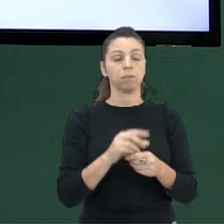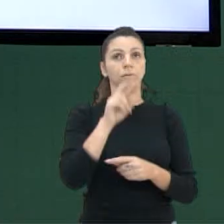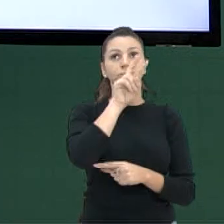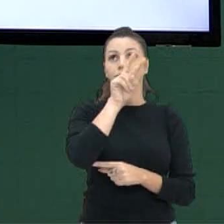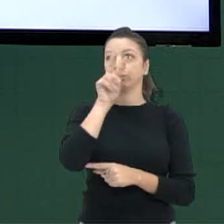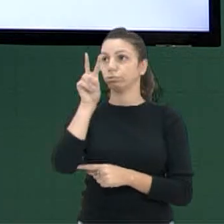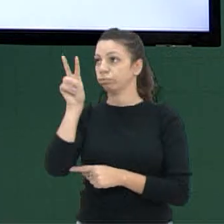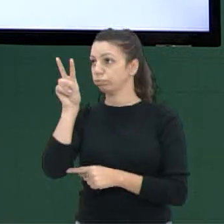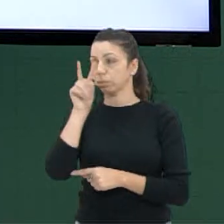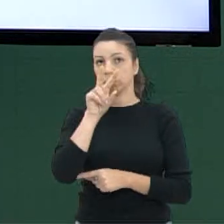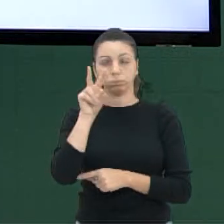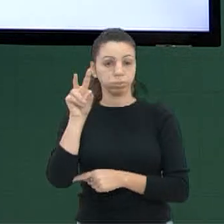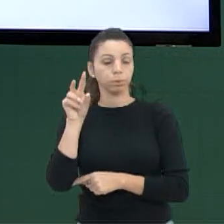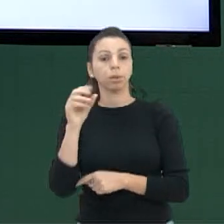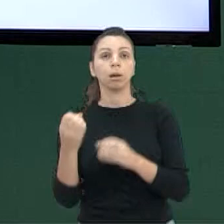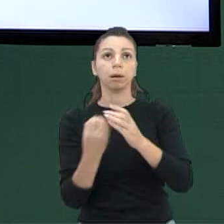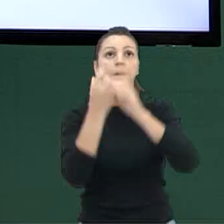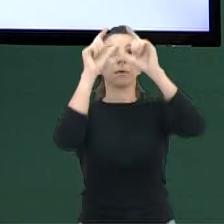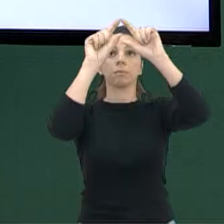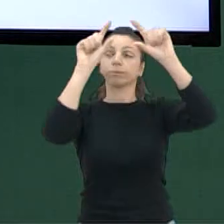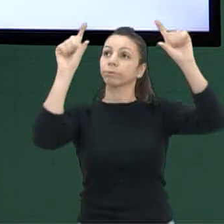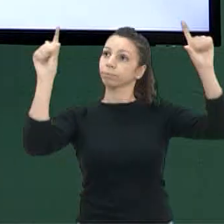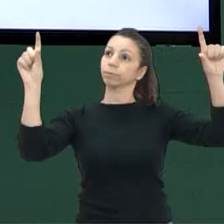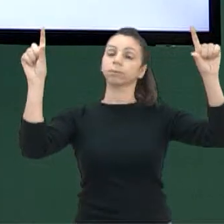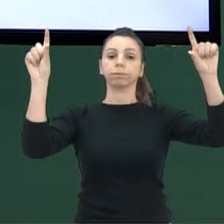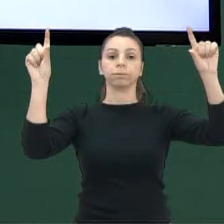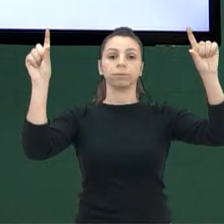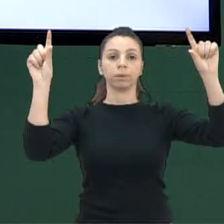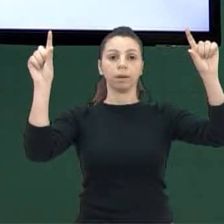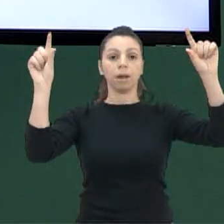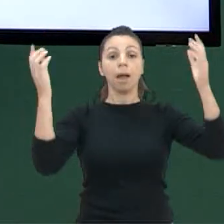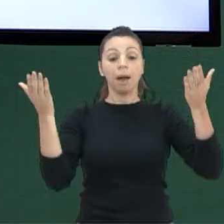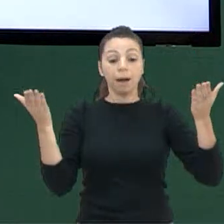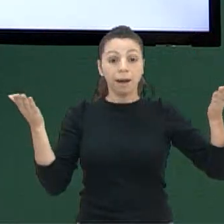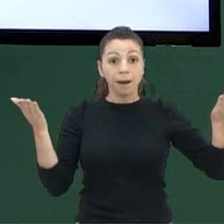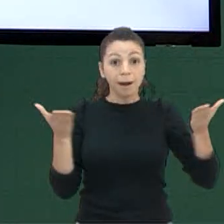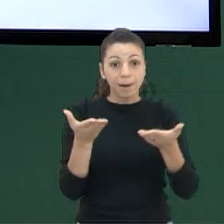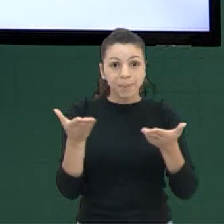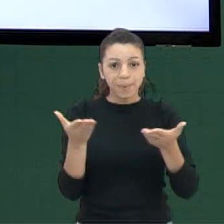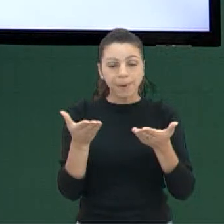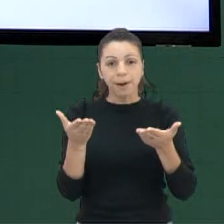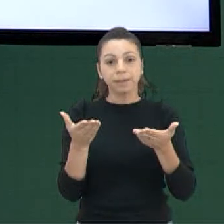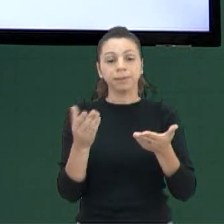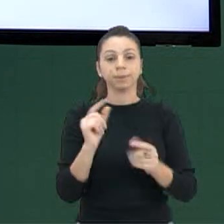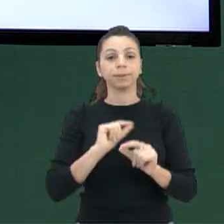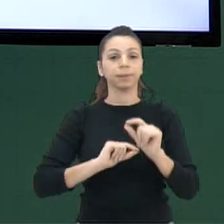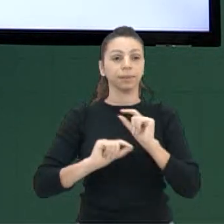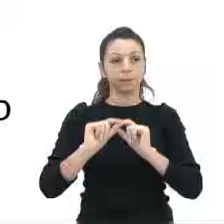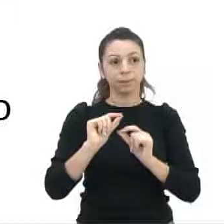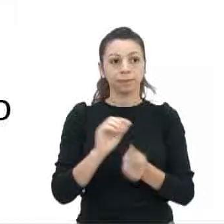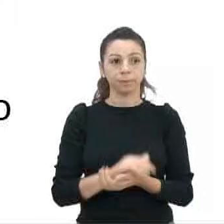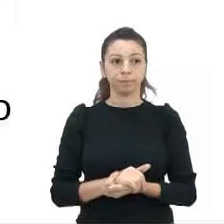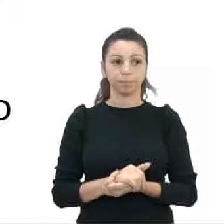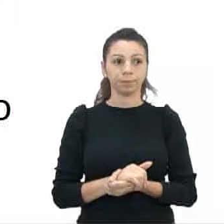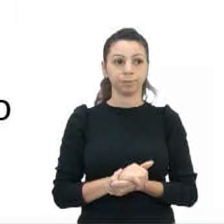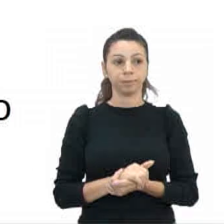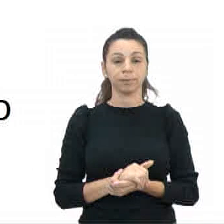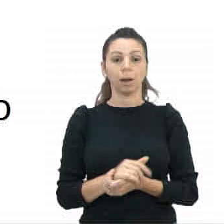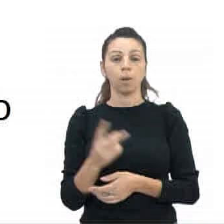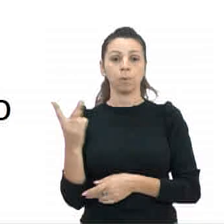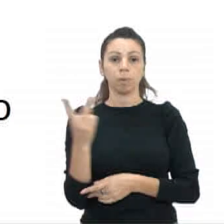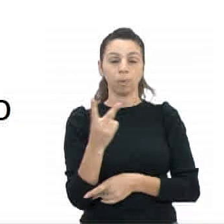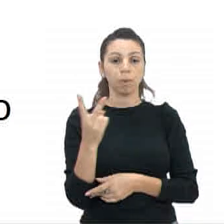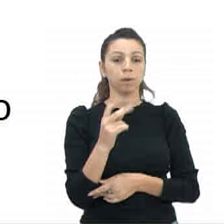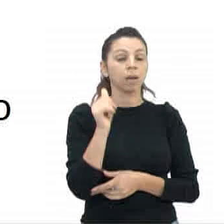montei a expressão. Eu coloquei de que forma que eu devo começar a resolver. Então, vamos lá. Ângela e Sandra